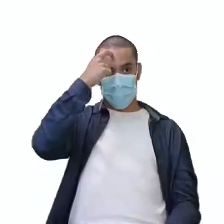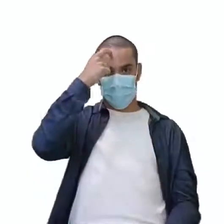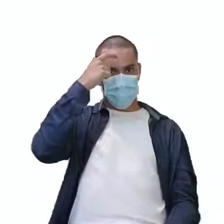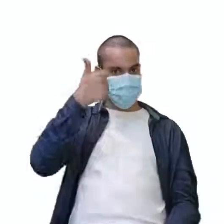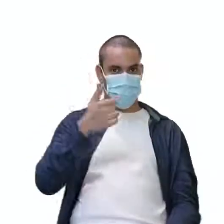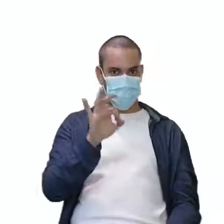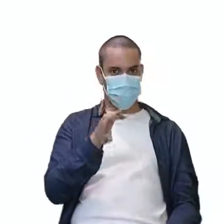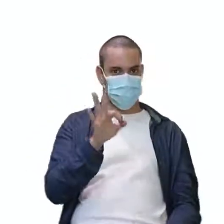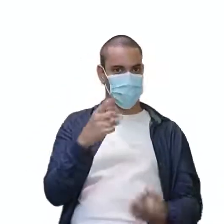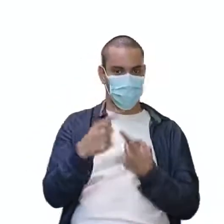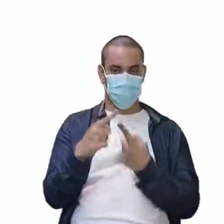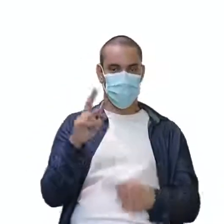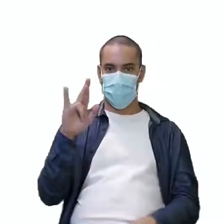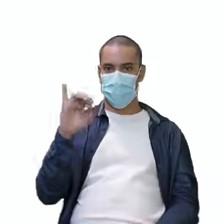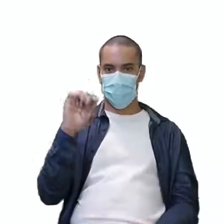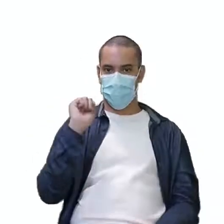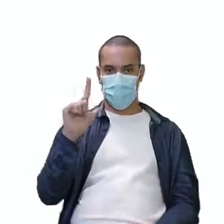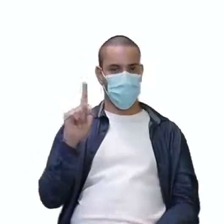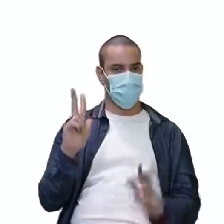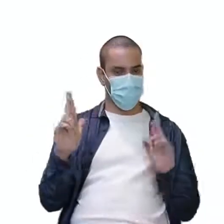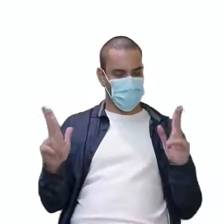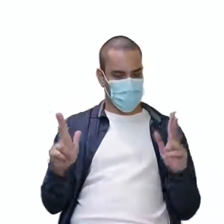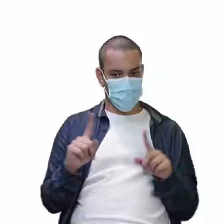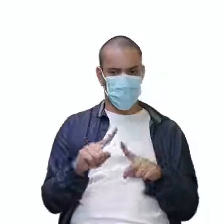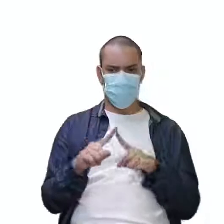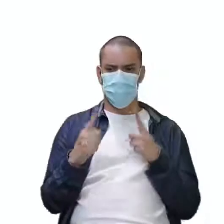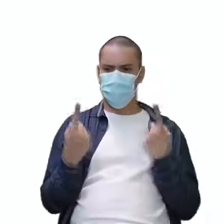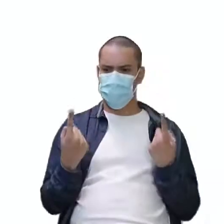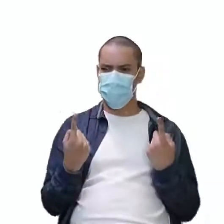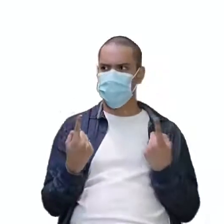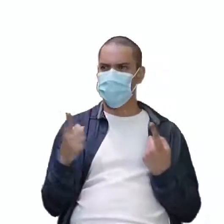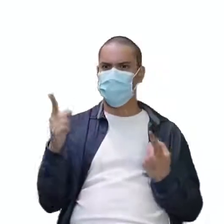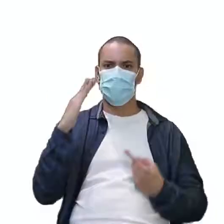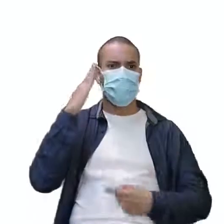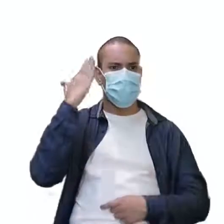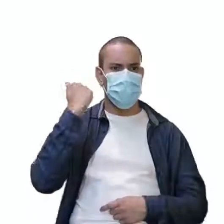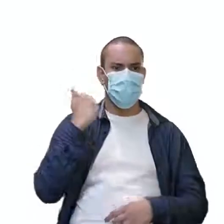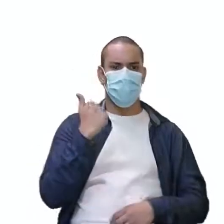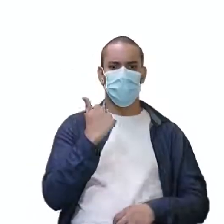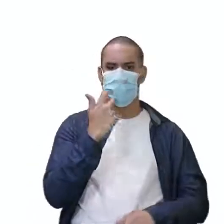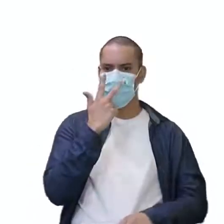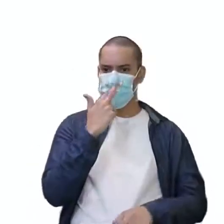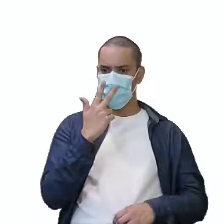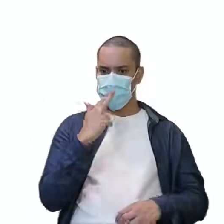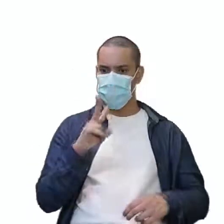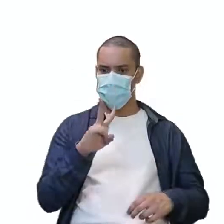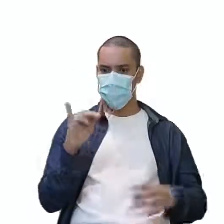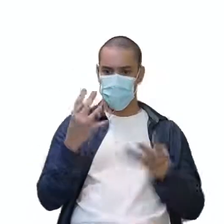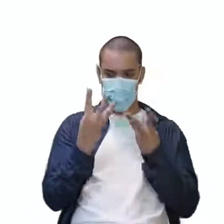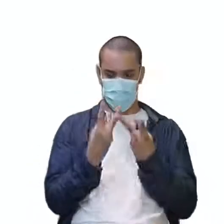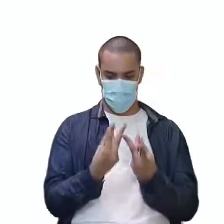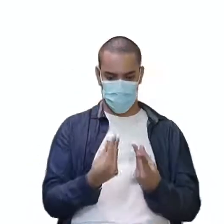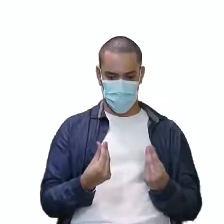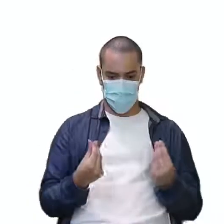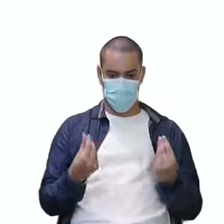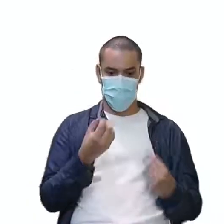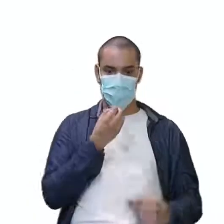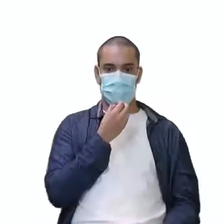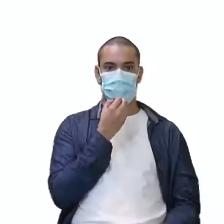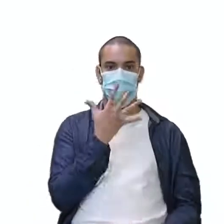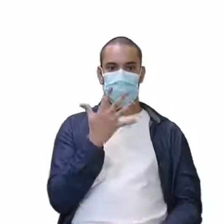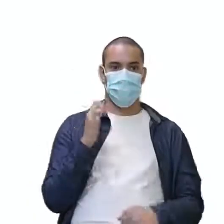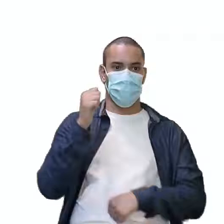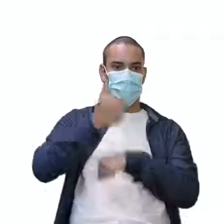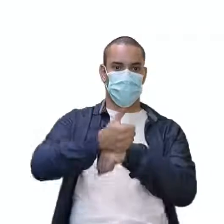né, essa questão da racionalidade, como nós. Mas eles sabem que eles vão perecer para um bem